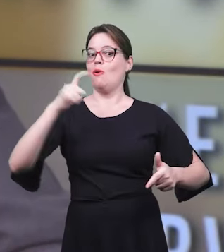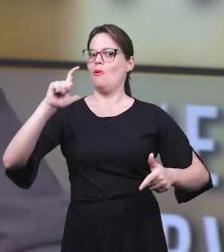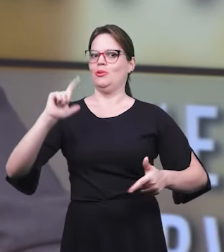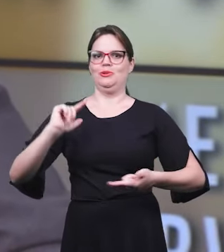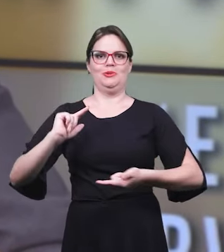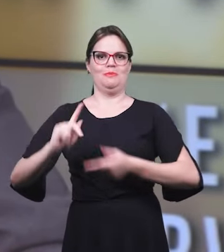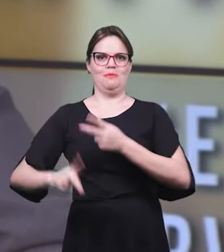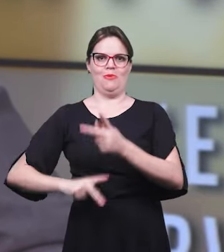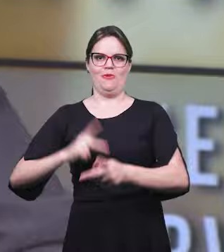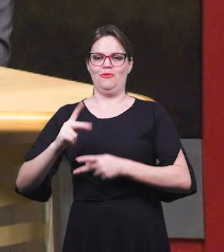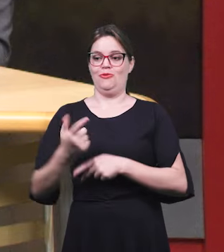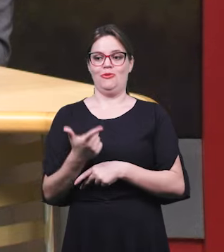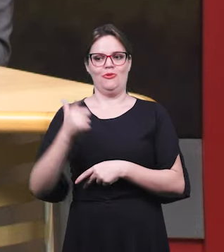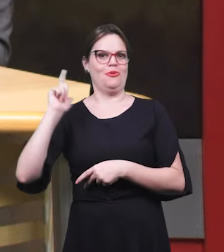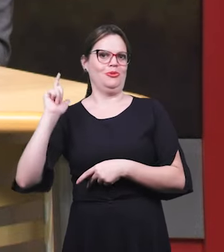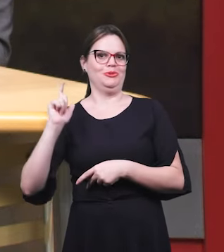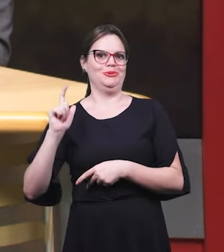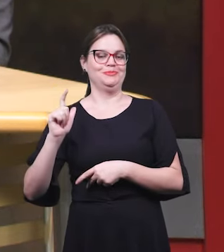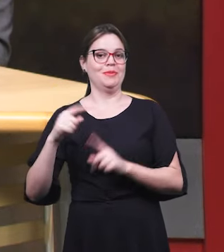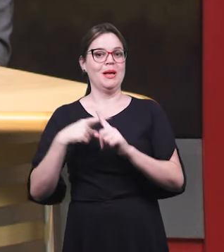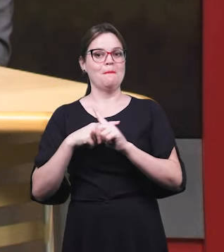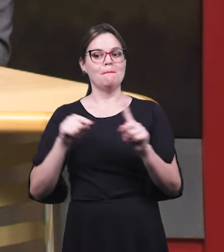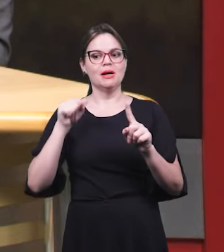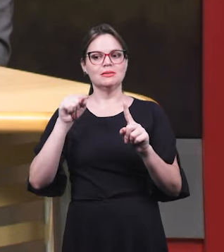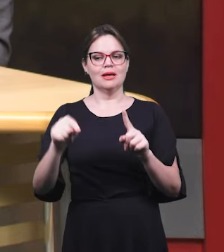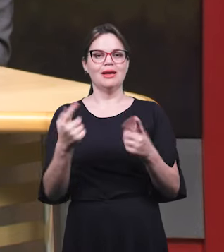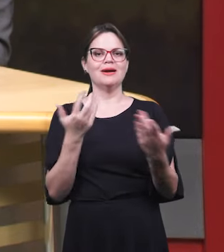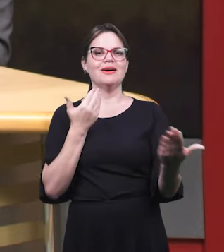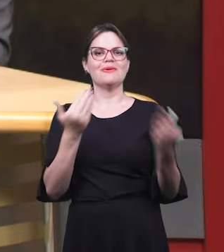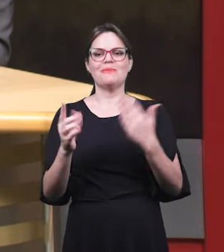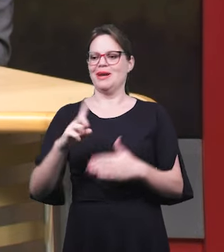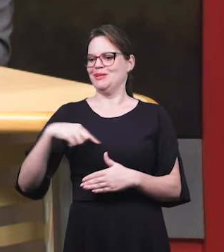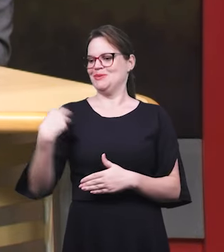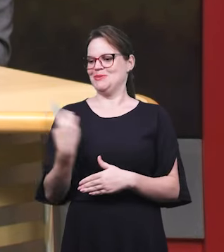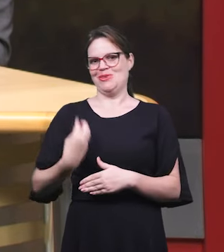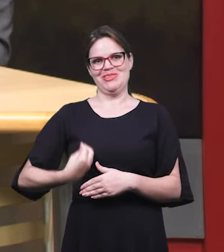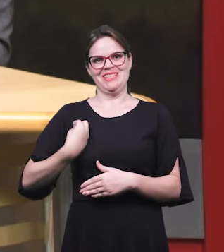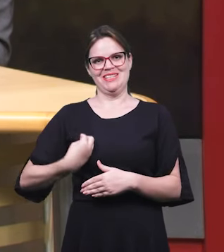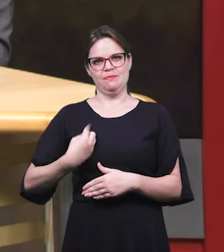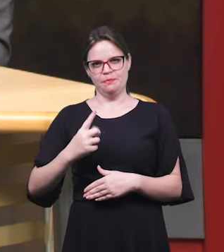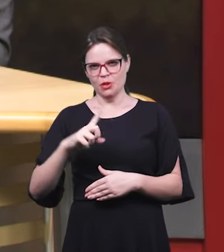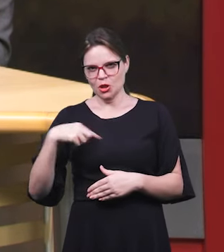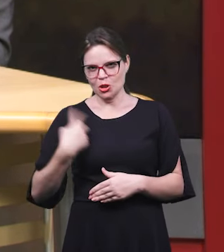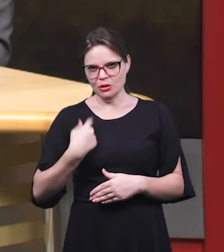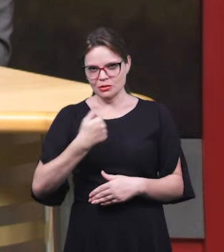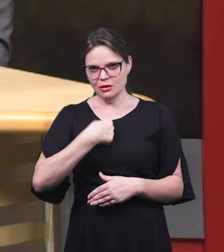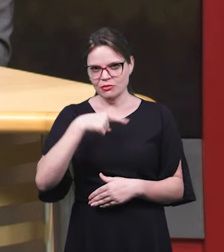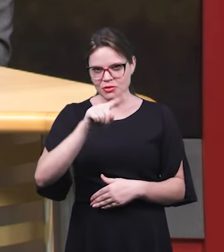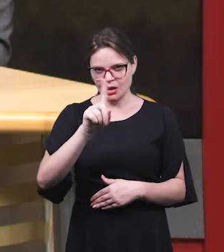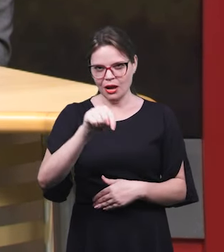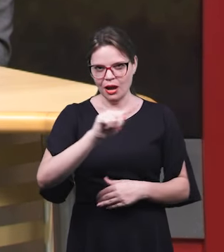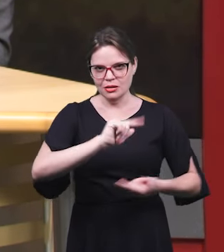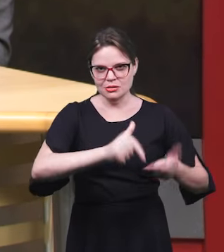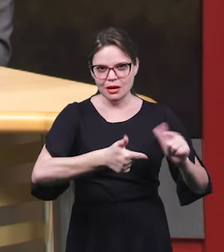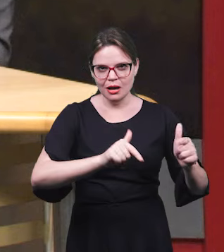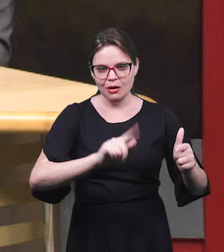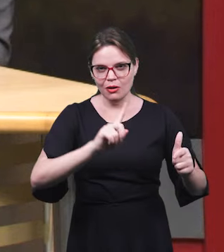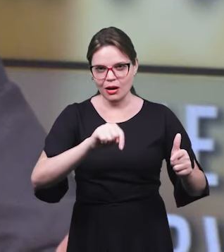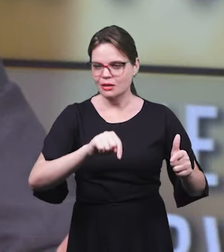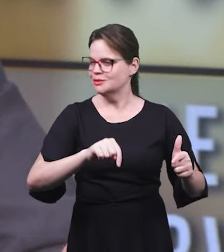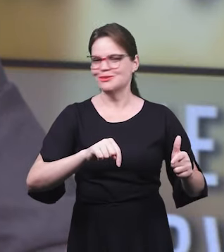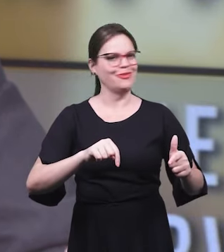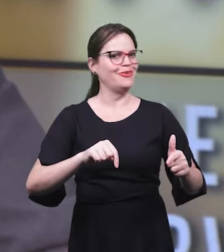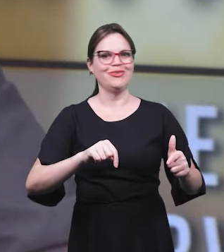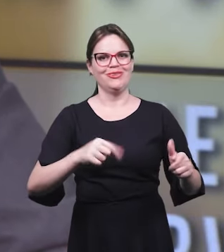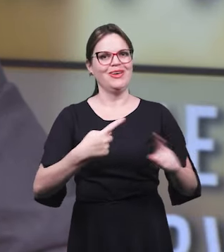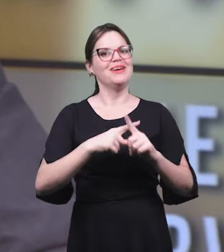né? Ela é gentil. Ela passou a fazer parte ali da genealogia de Jesus, né? E é